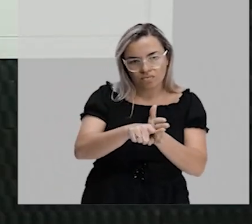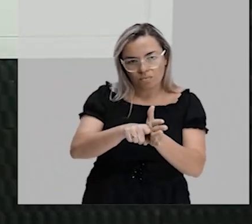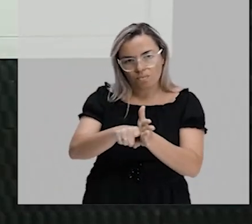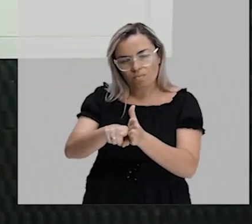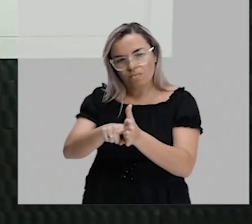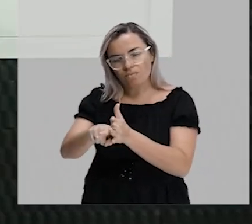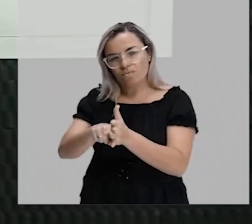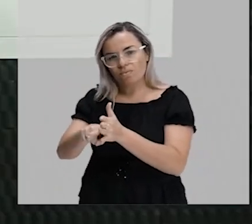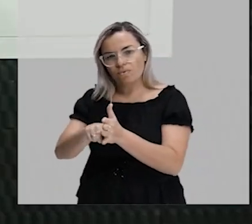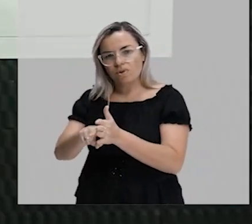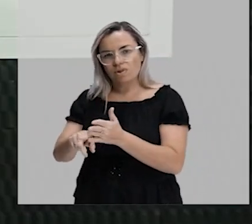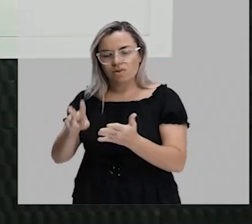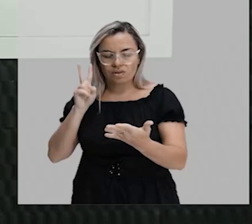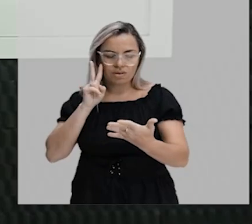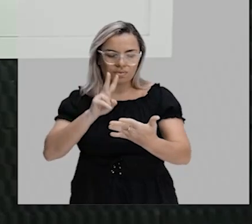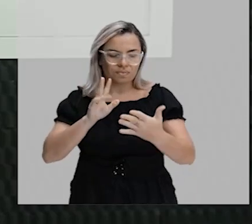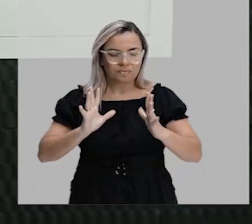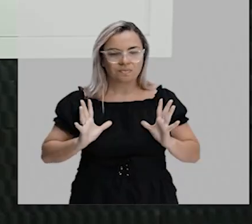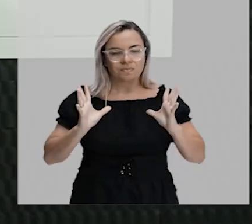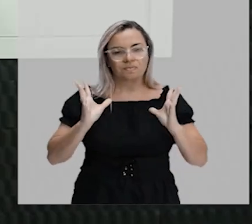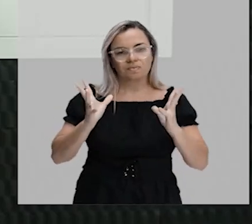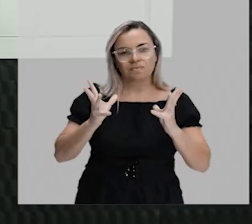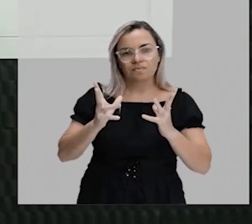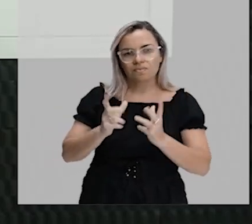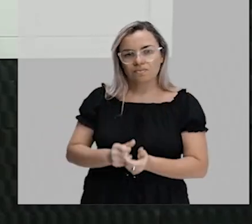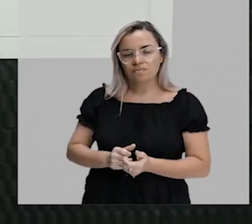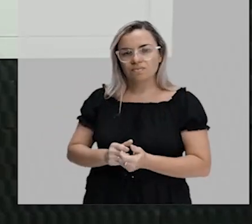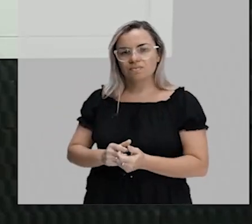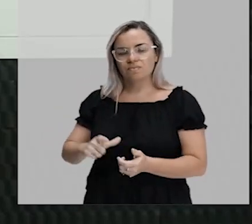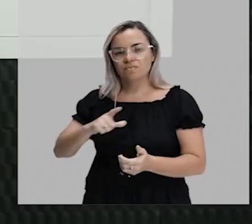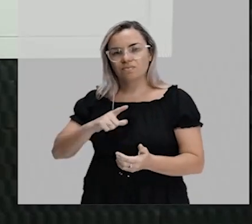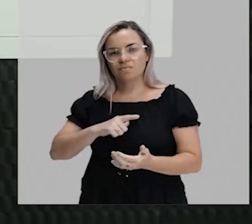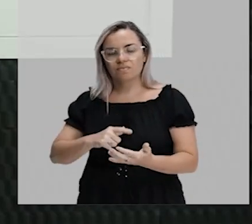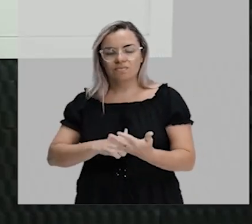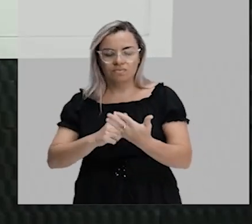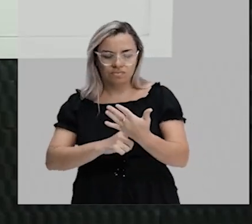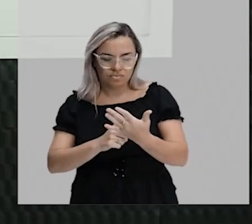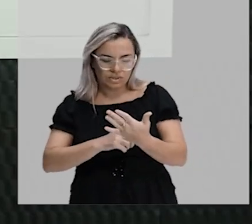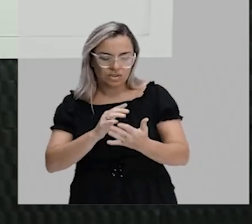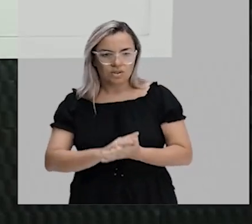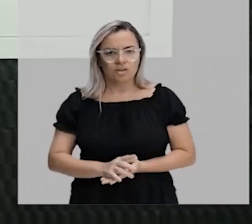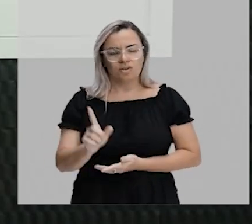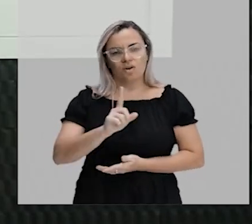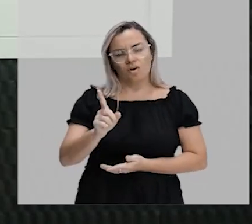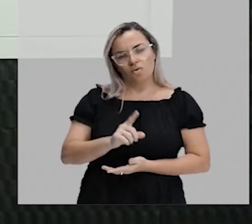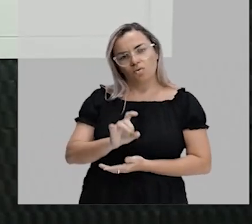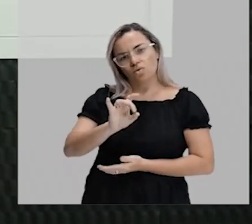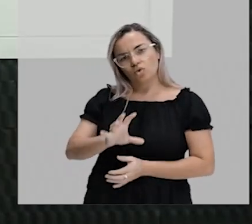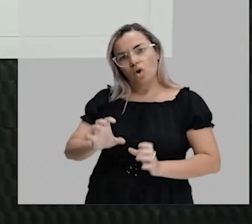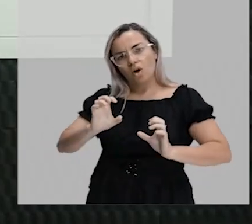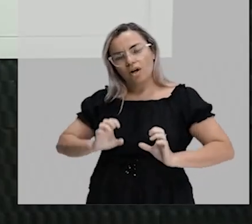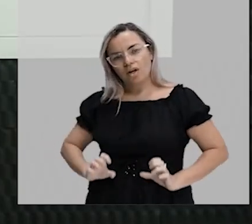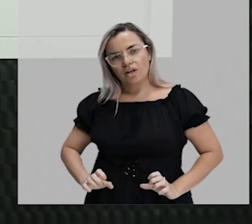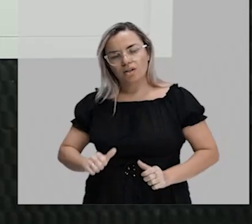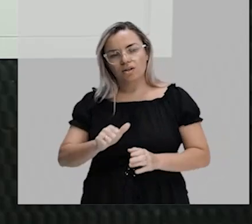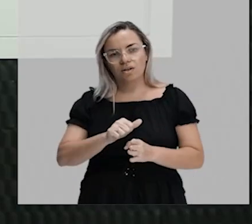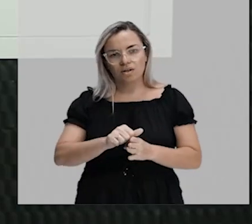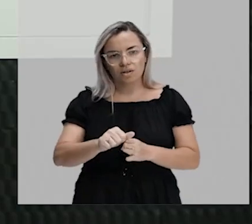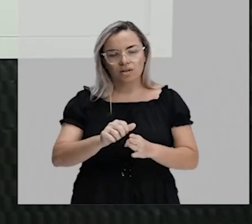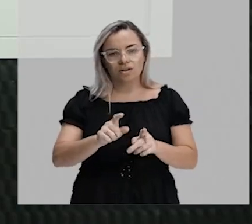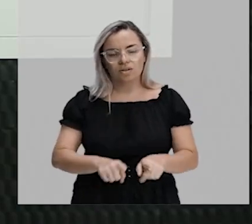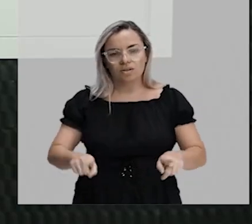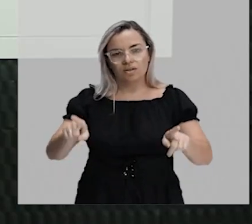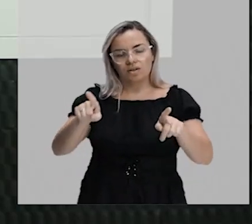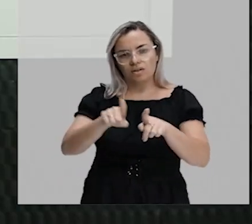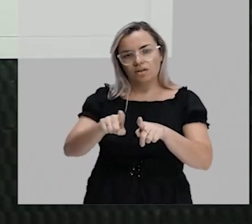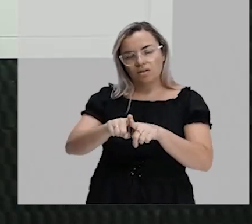busca, vê tudo que tem lá. E não só na área de ética e moral, porque nós temos vários conteúdos. Nós temos a área de epistemologia, o